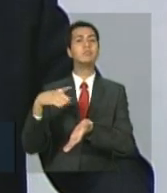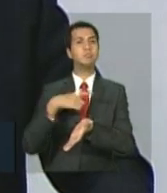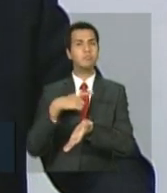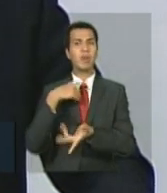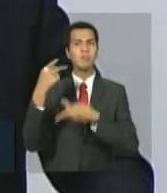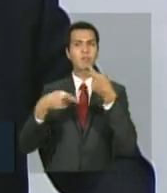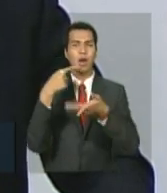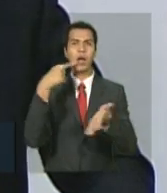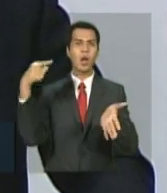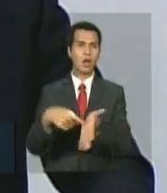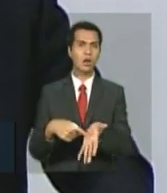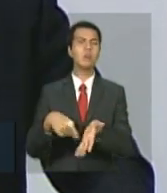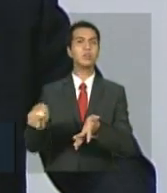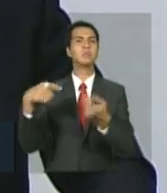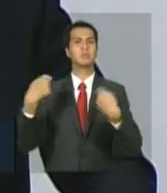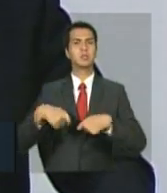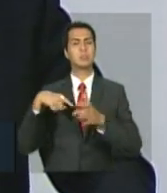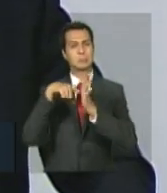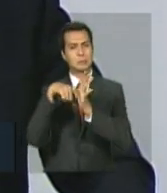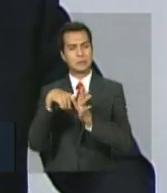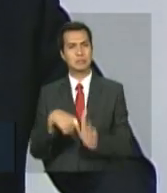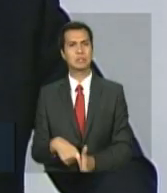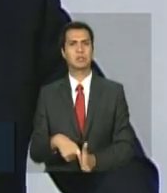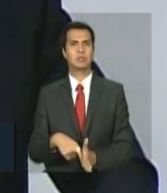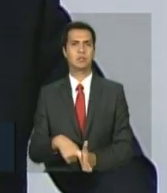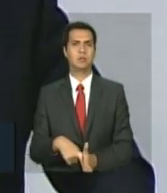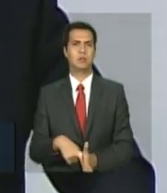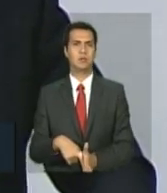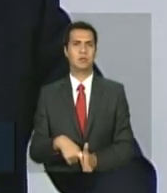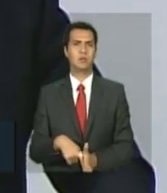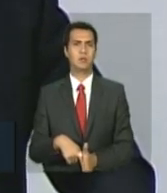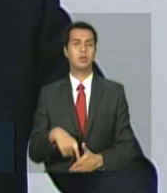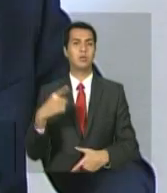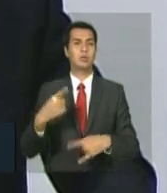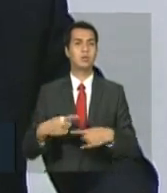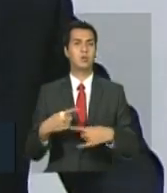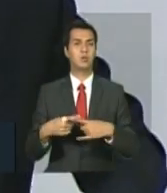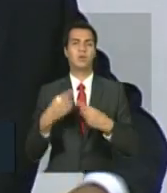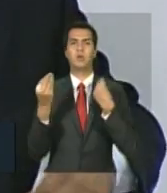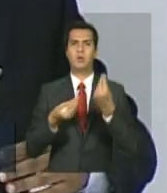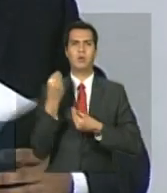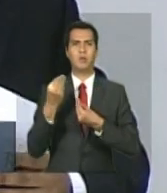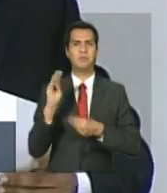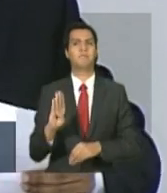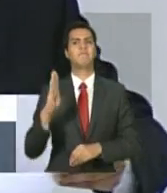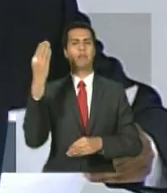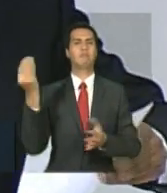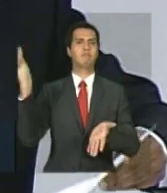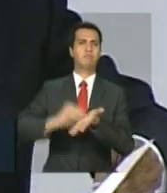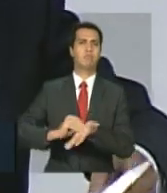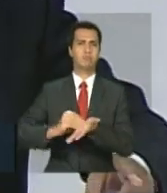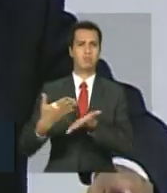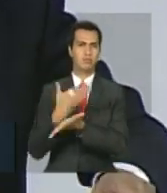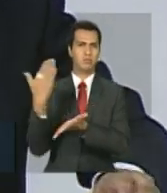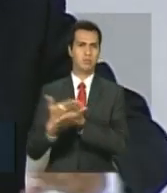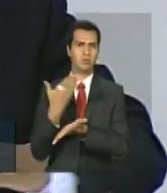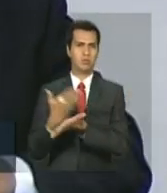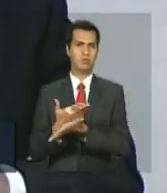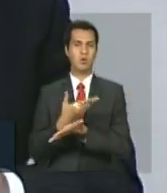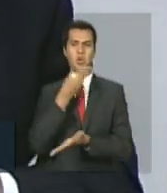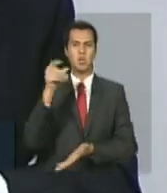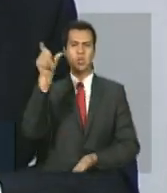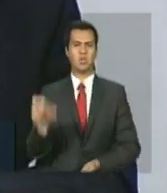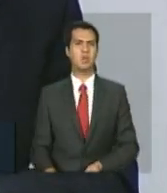como poder autônomo, possa apurar a farsa que foi montada e publicada a partir de depoimentos falaciosos desse